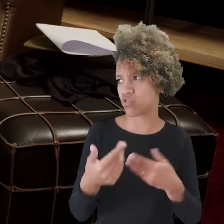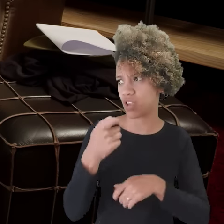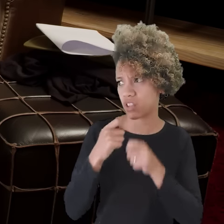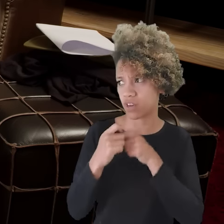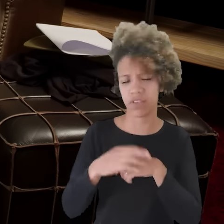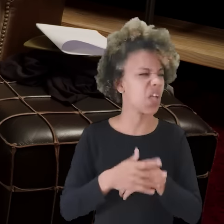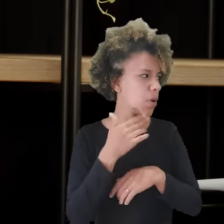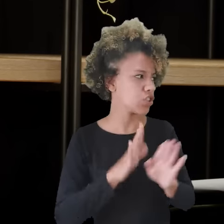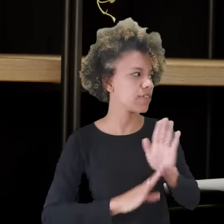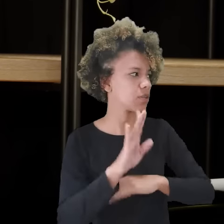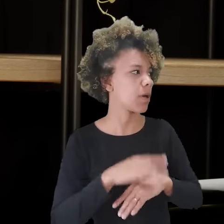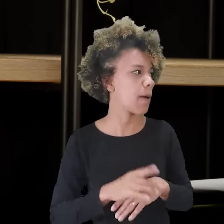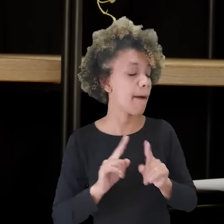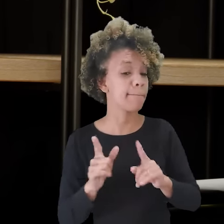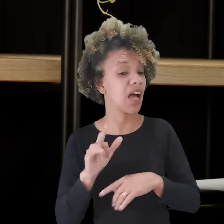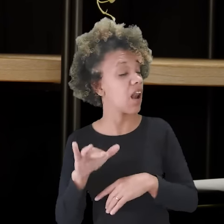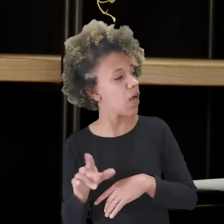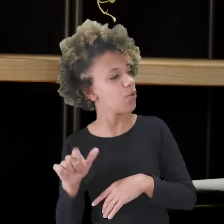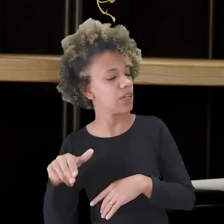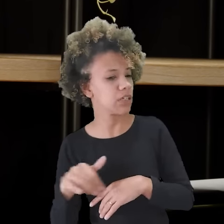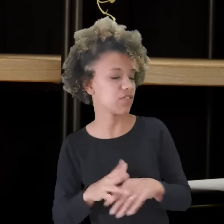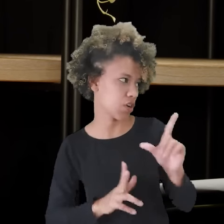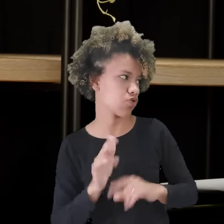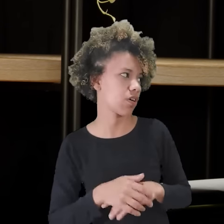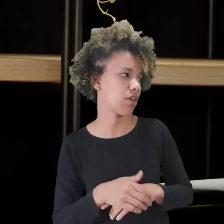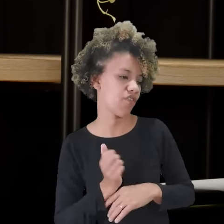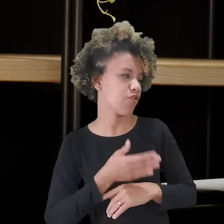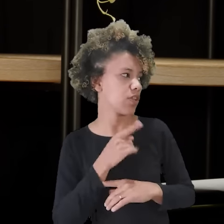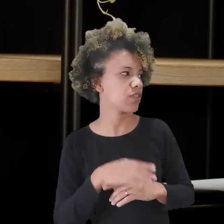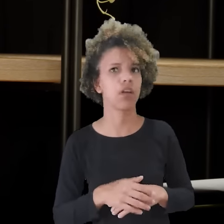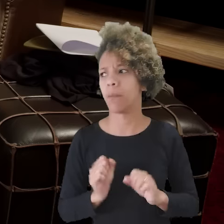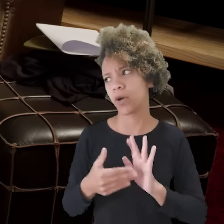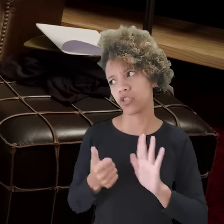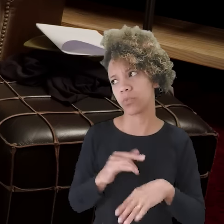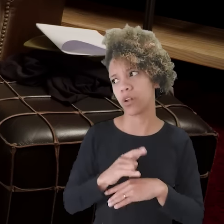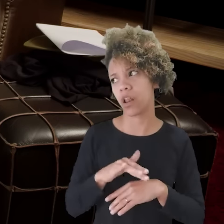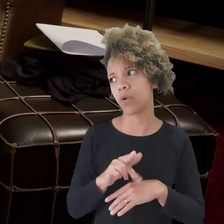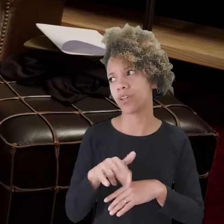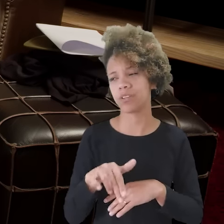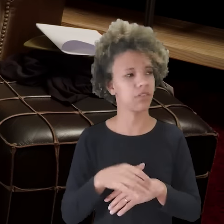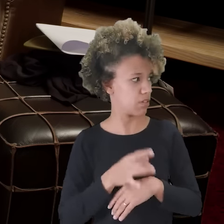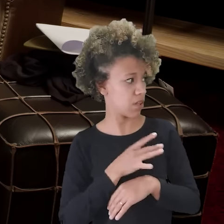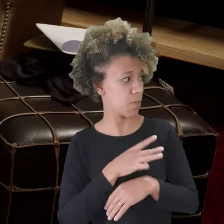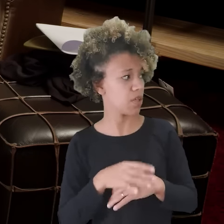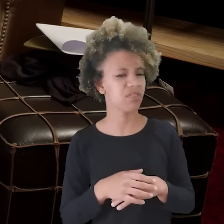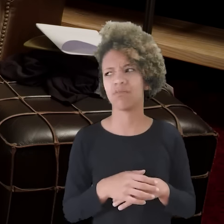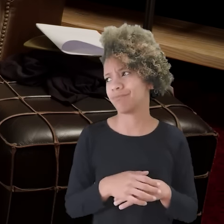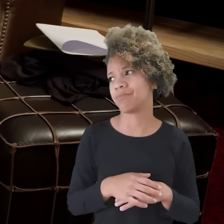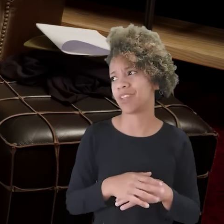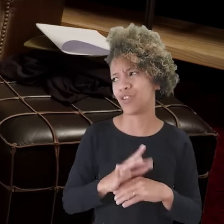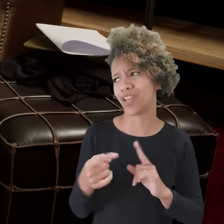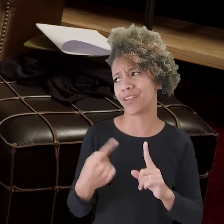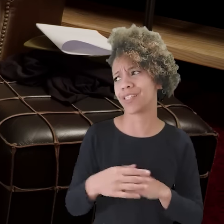Eu acho que essa vai subir mas na parte do Léo Lins a gente vai pegar o corte vai então tá com